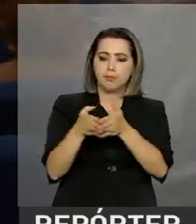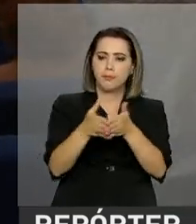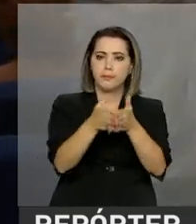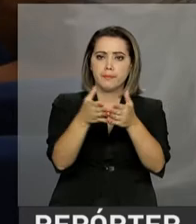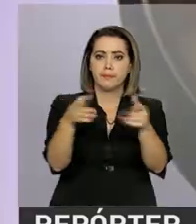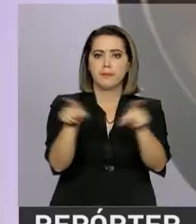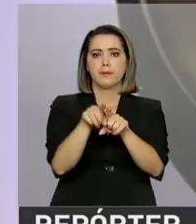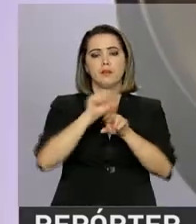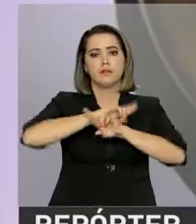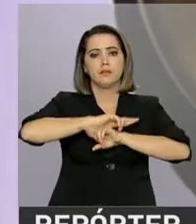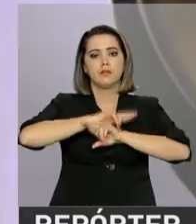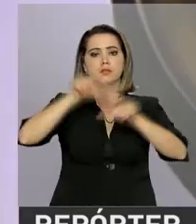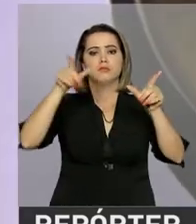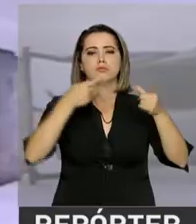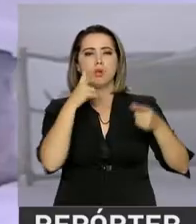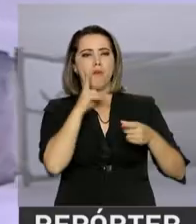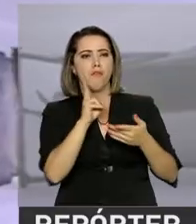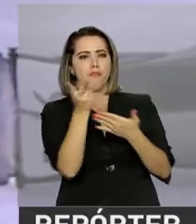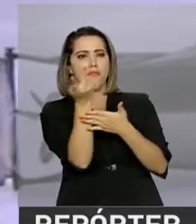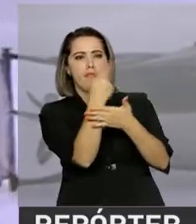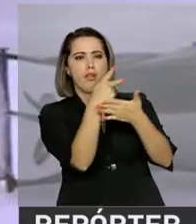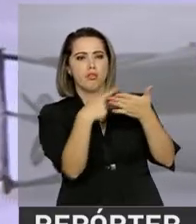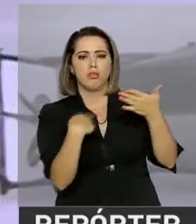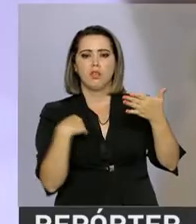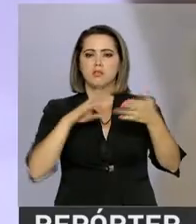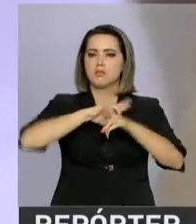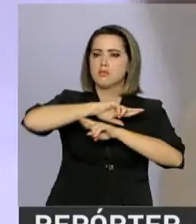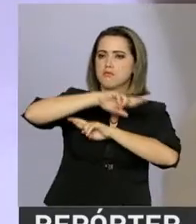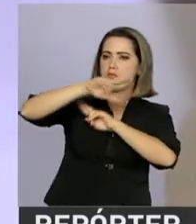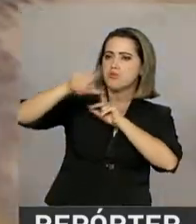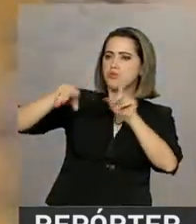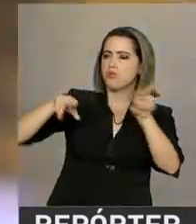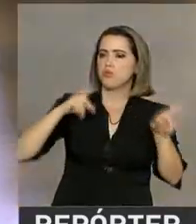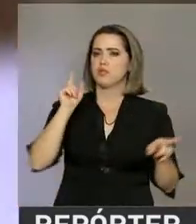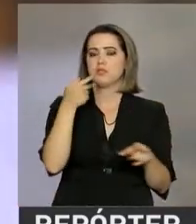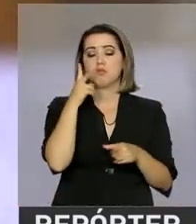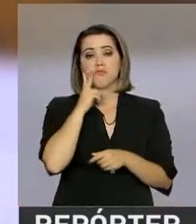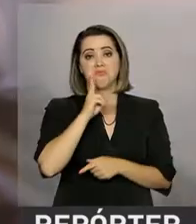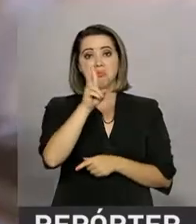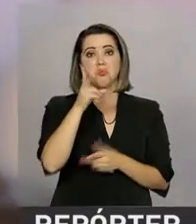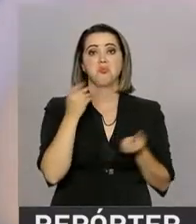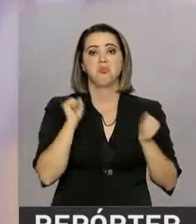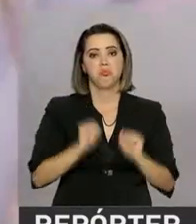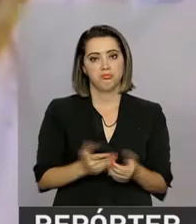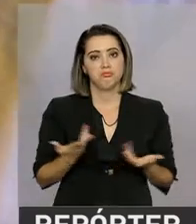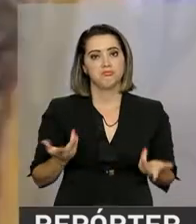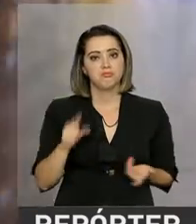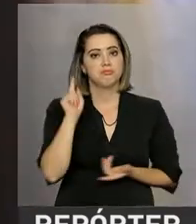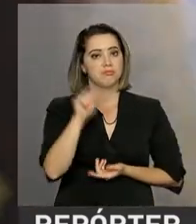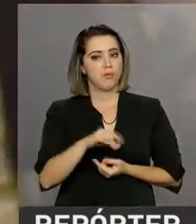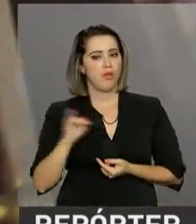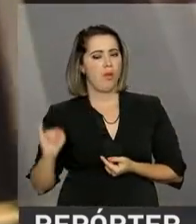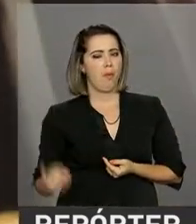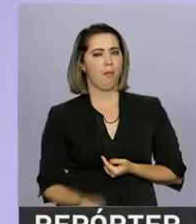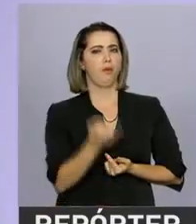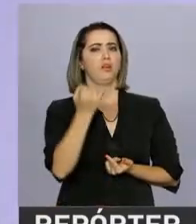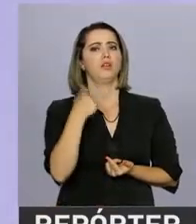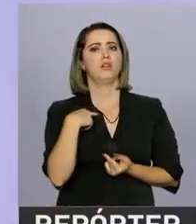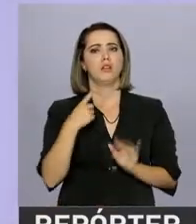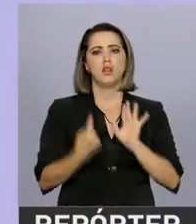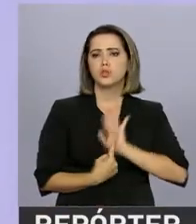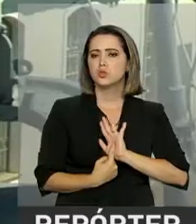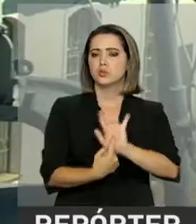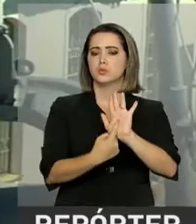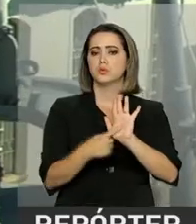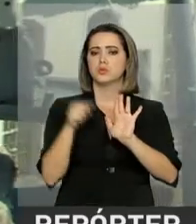fantásticas cartografia modelos navais arqueologia subaquática que é uma oportunidade de expor